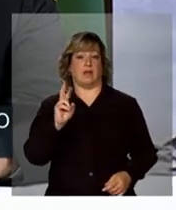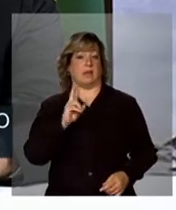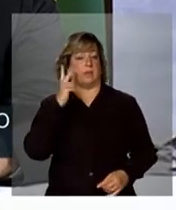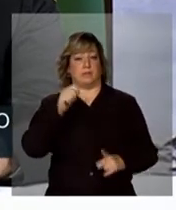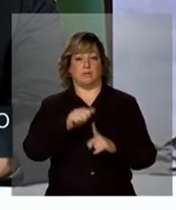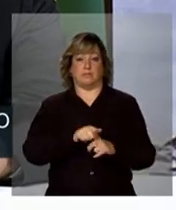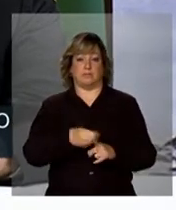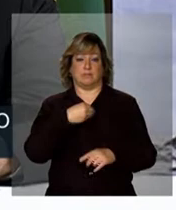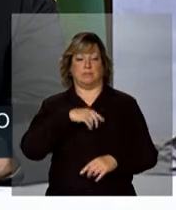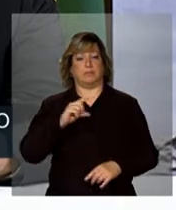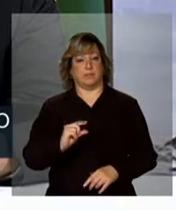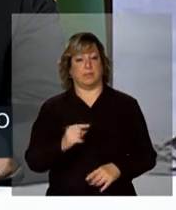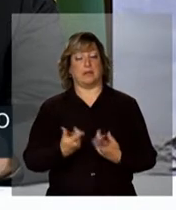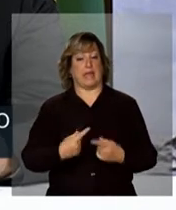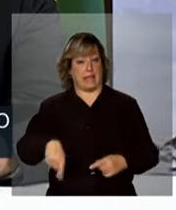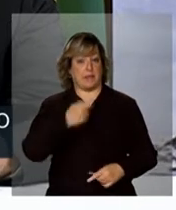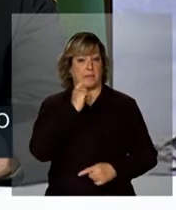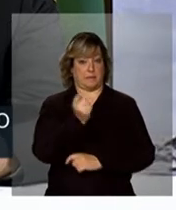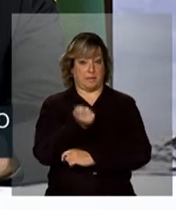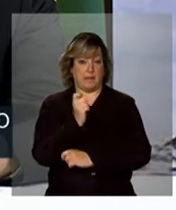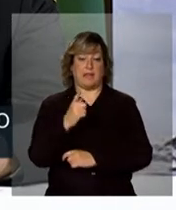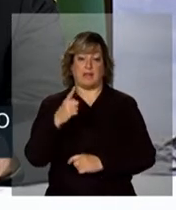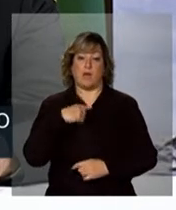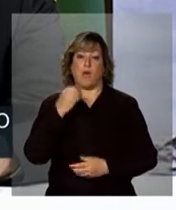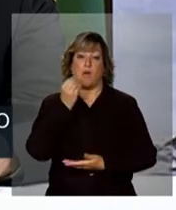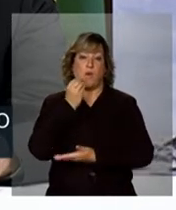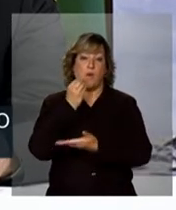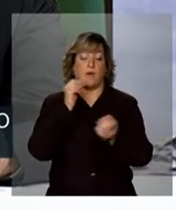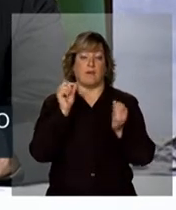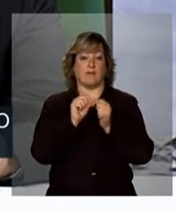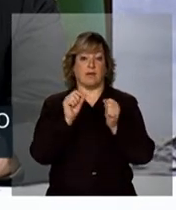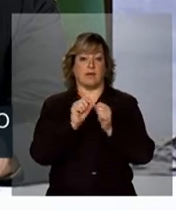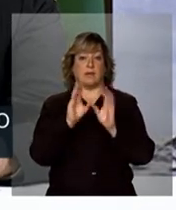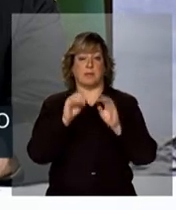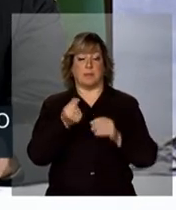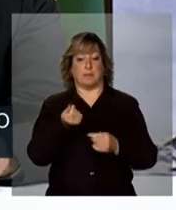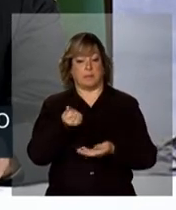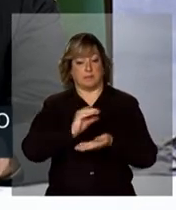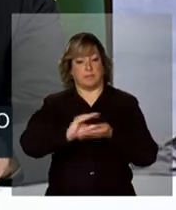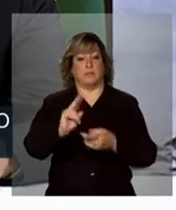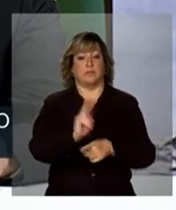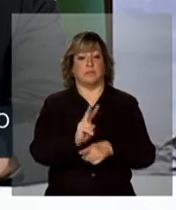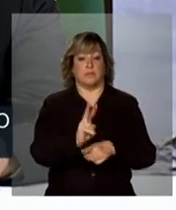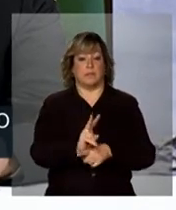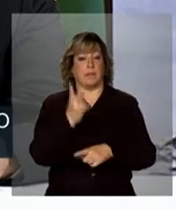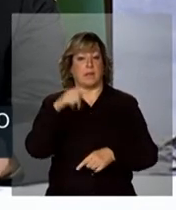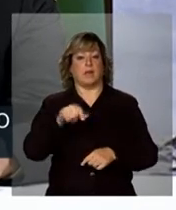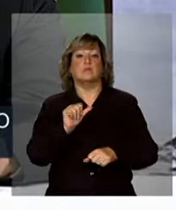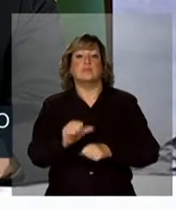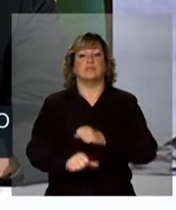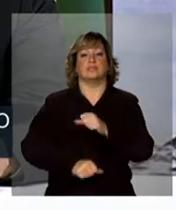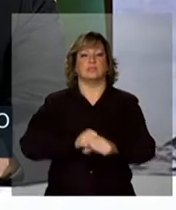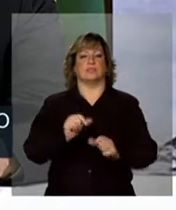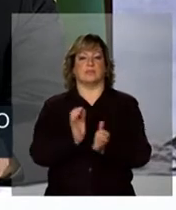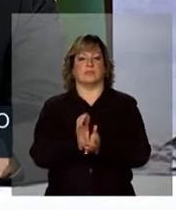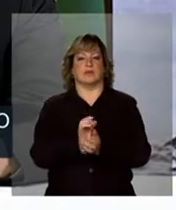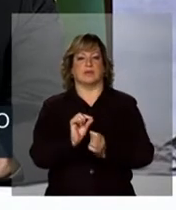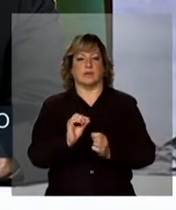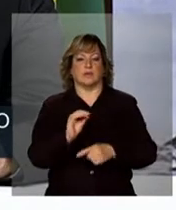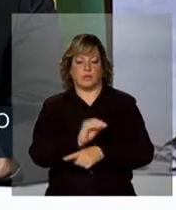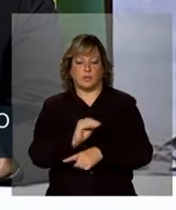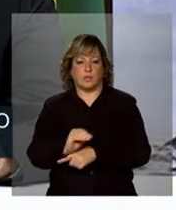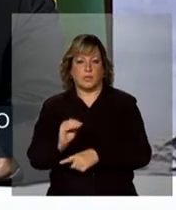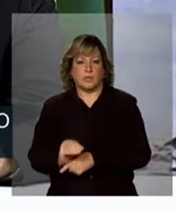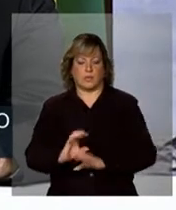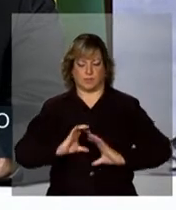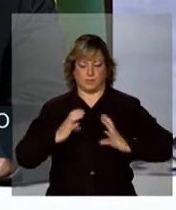Esses pescadores terão a oportunidade de contar com financiamento para se transformarem em aquicultores,